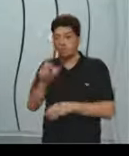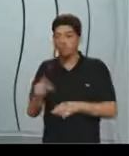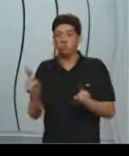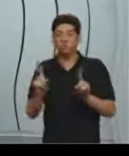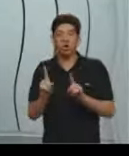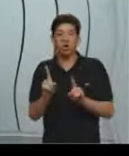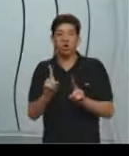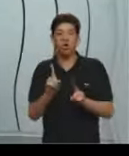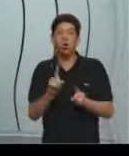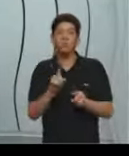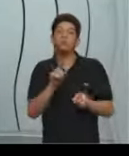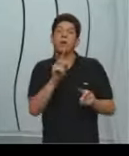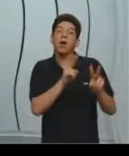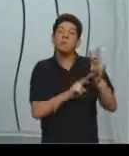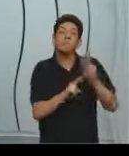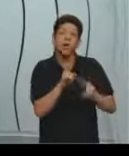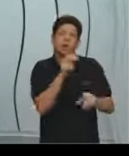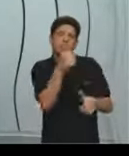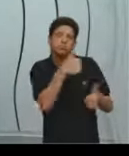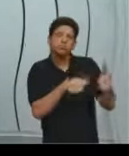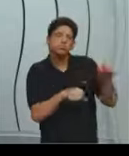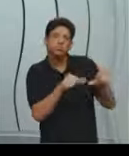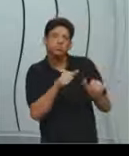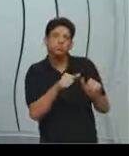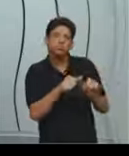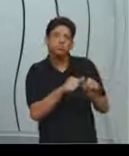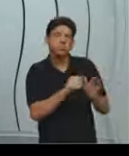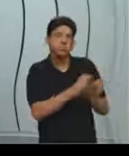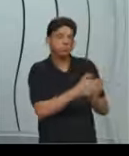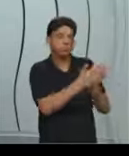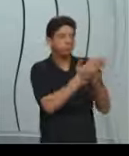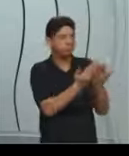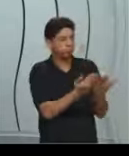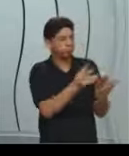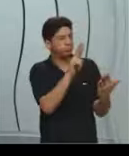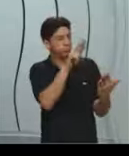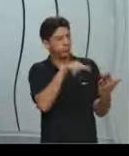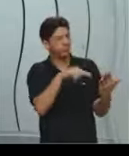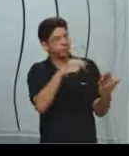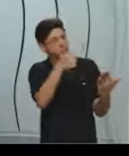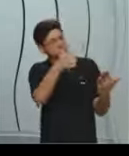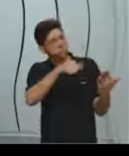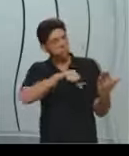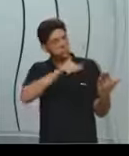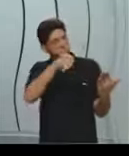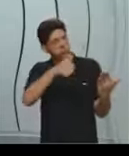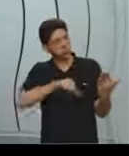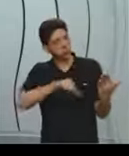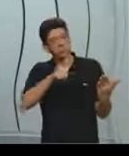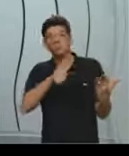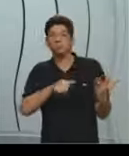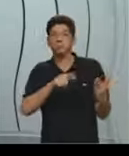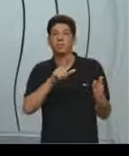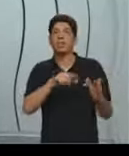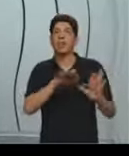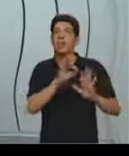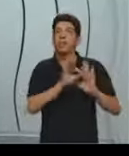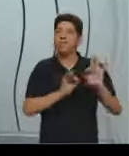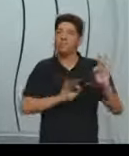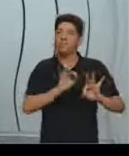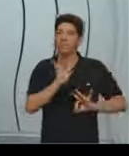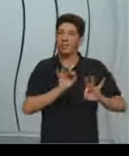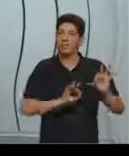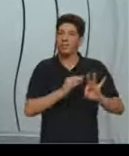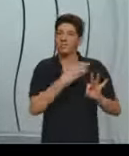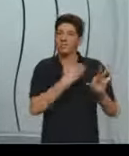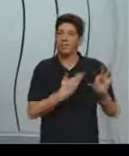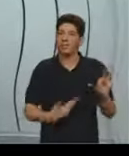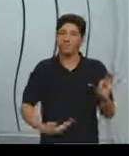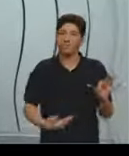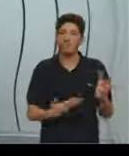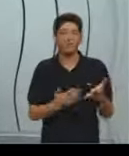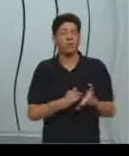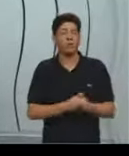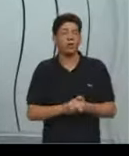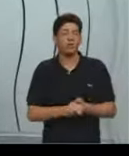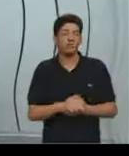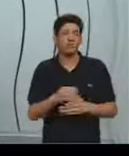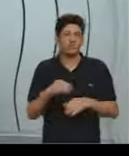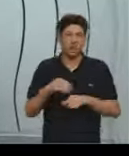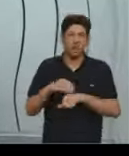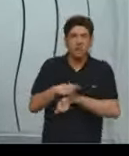fazer o que começar avaliar o processo E aí você vai voltar no plano de governo e isso aí eu não tem segurança nenhuma que vai dar super certo